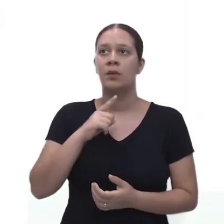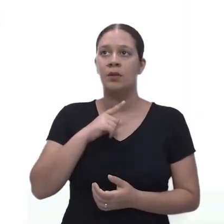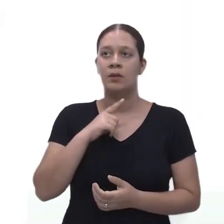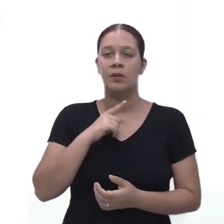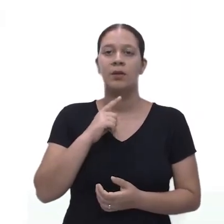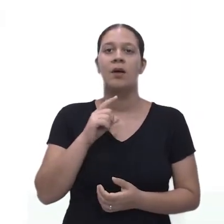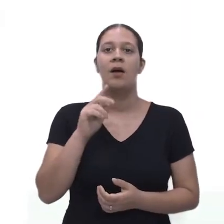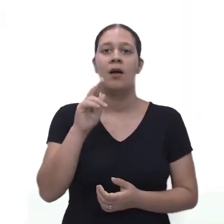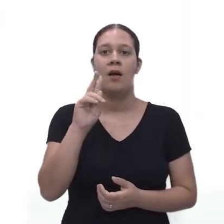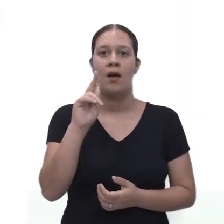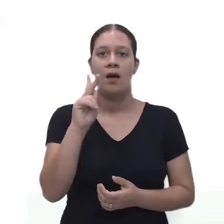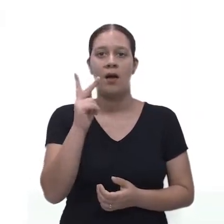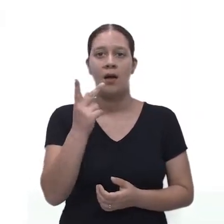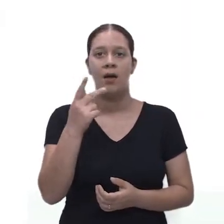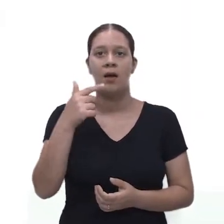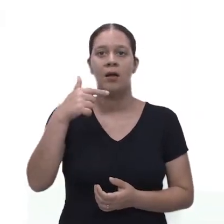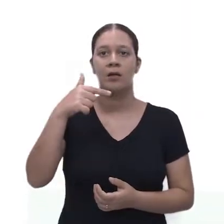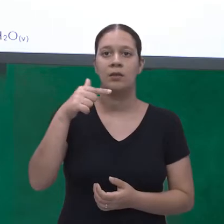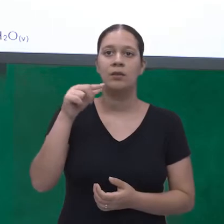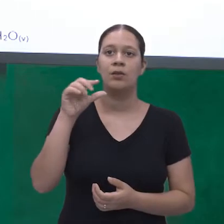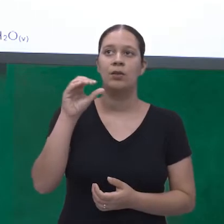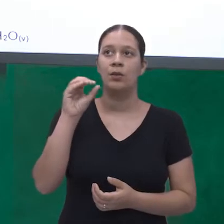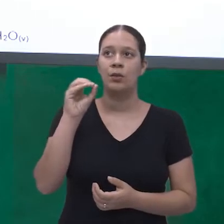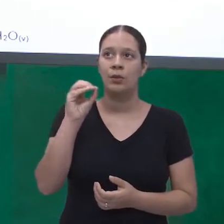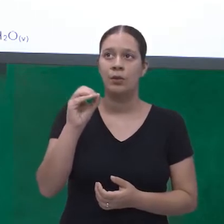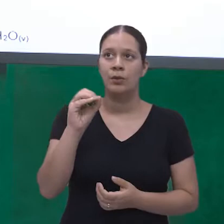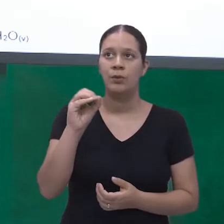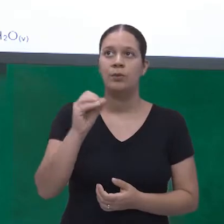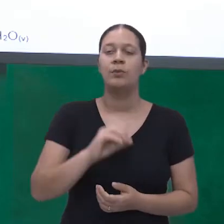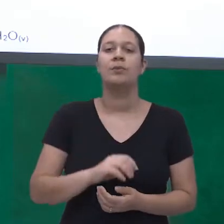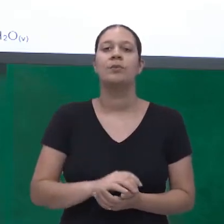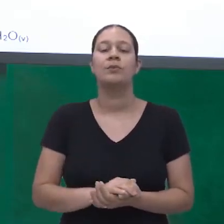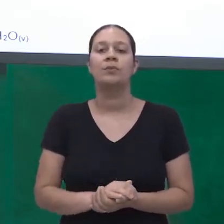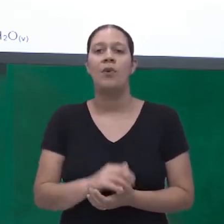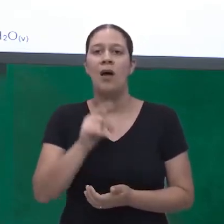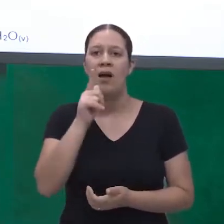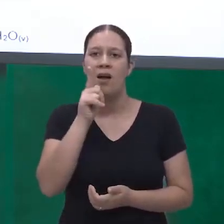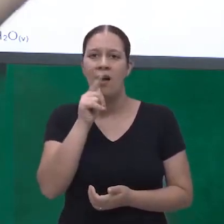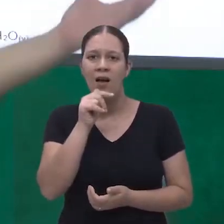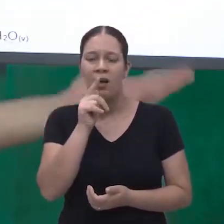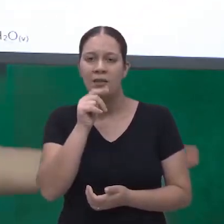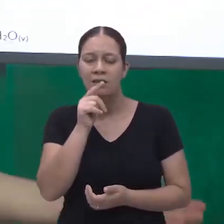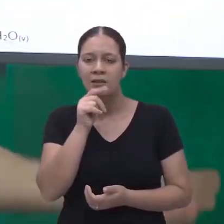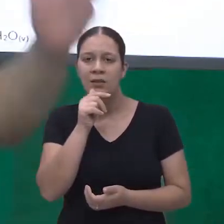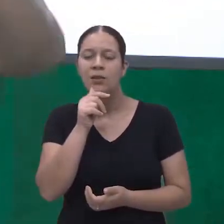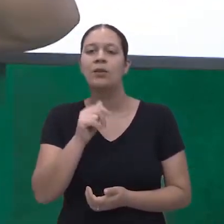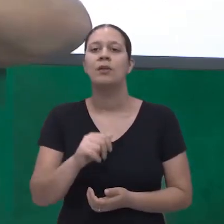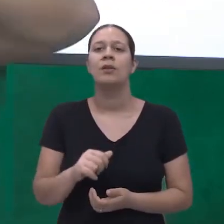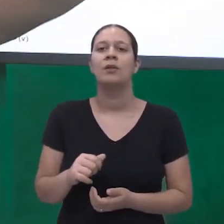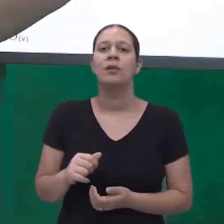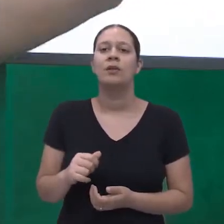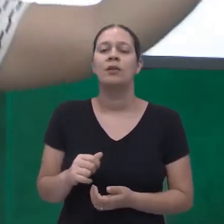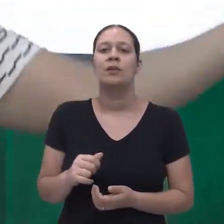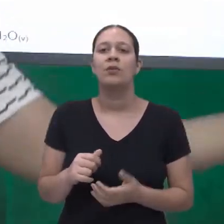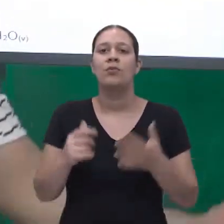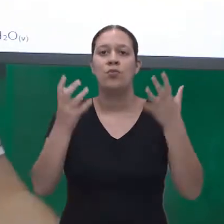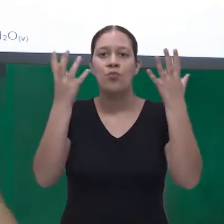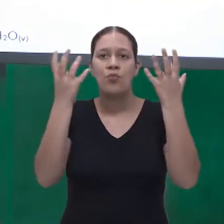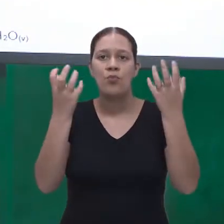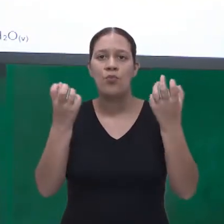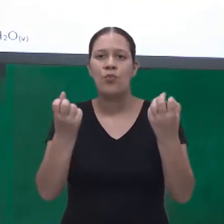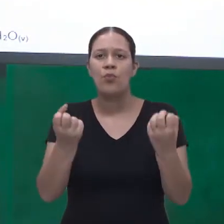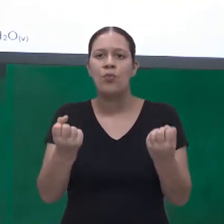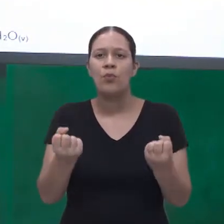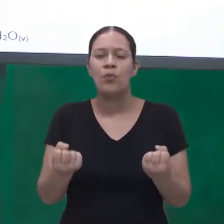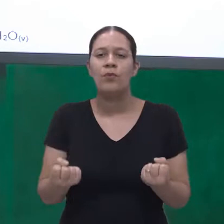água líquida para água vapor. Então, o vapor, aquele vapor é muito mais desorganizado, o vapor tende a ocupar todo